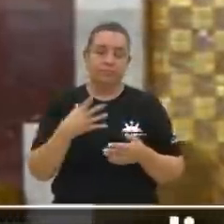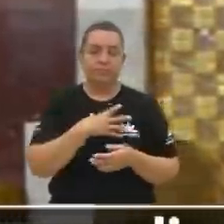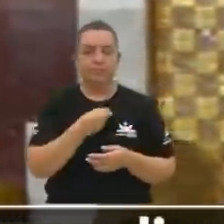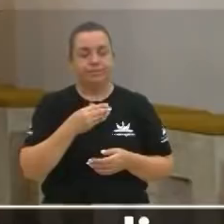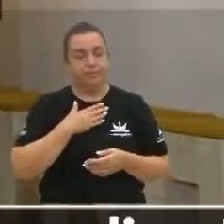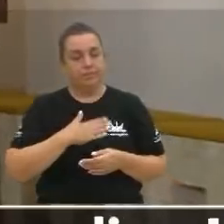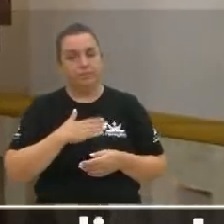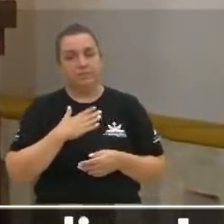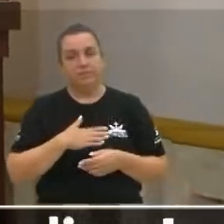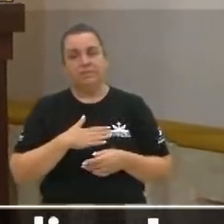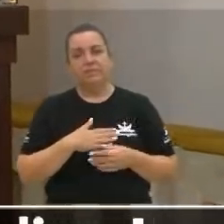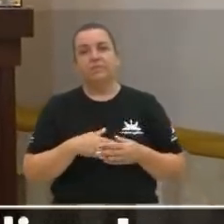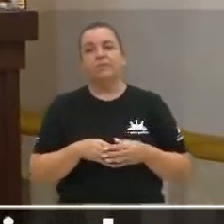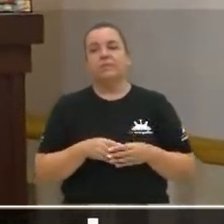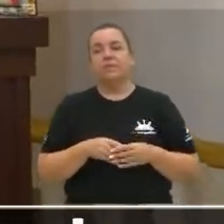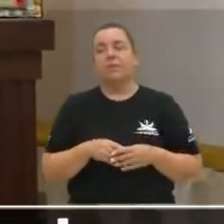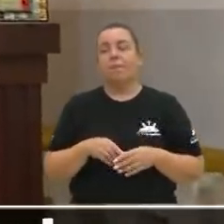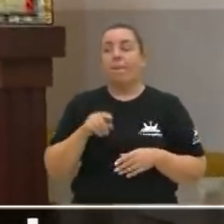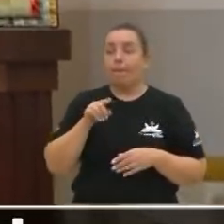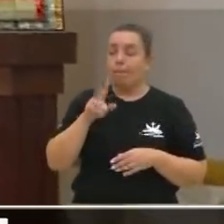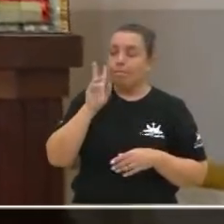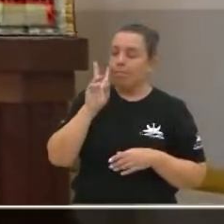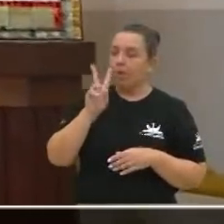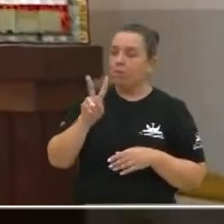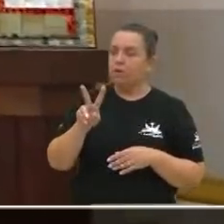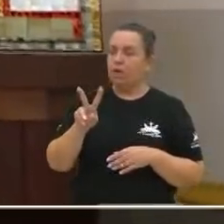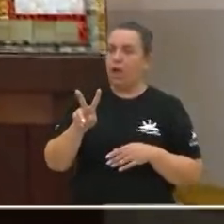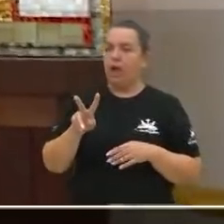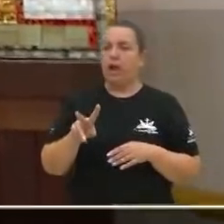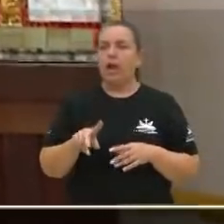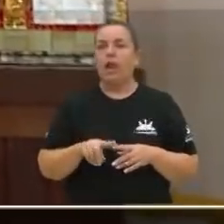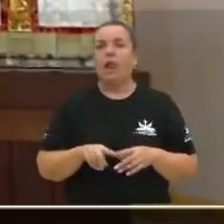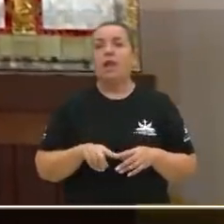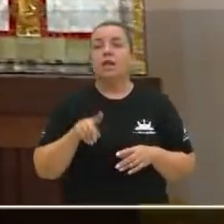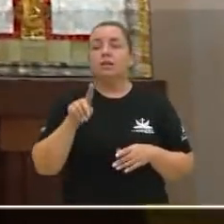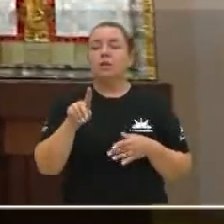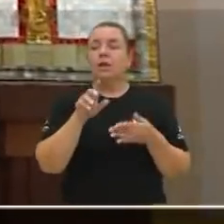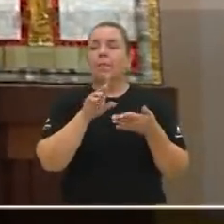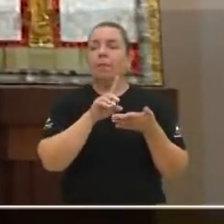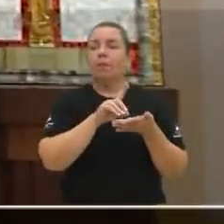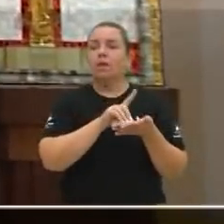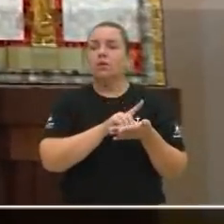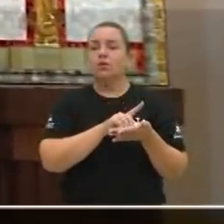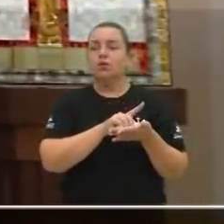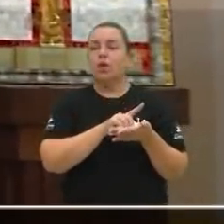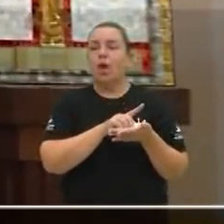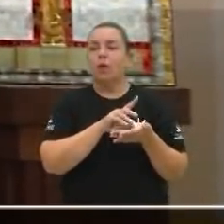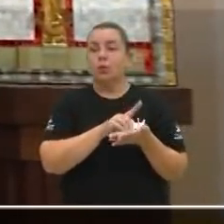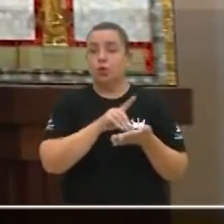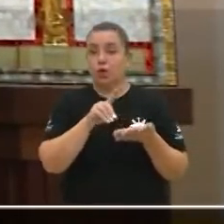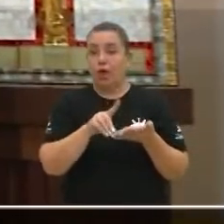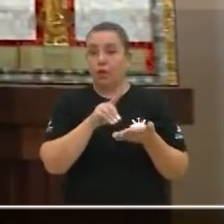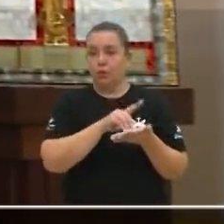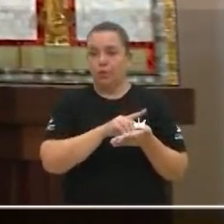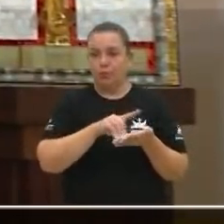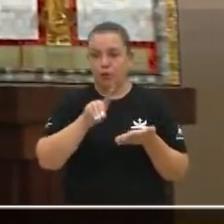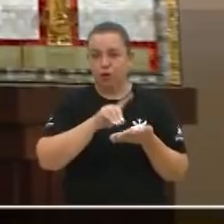queridos se você olhar no Diário espiritual deste ano